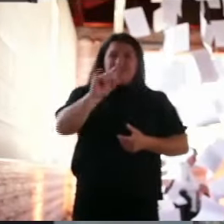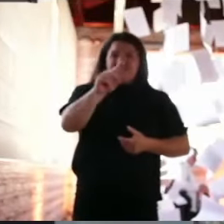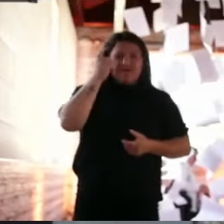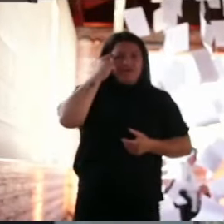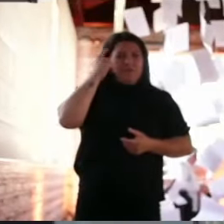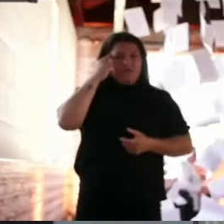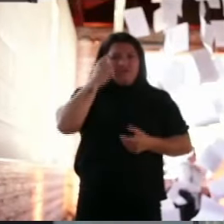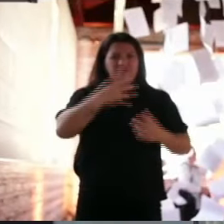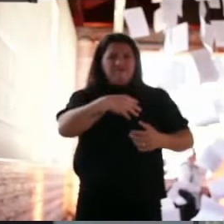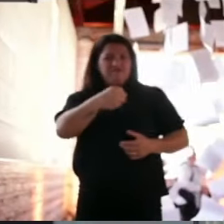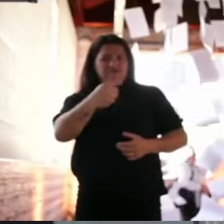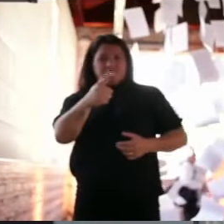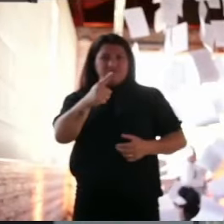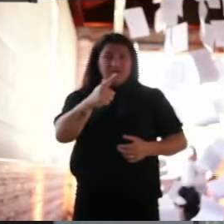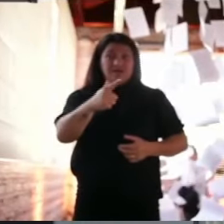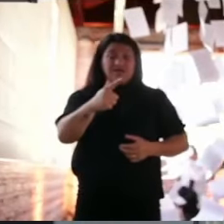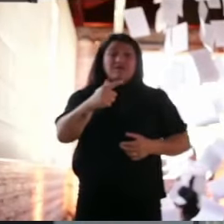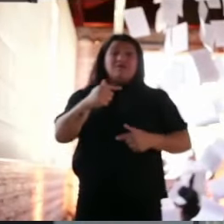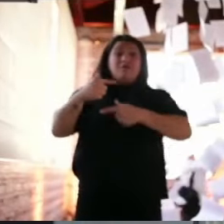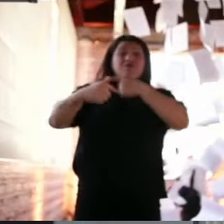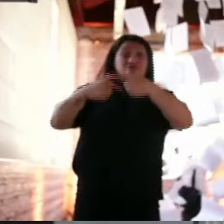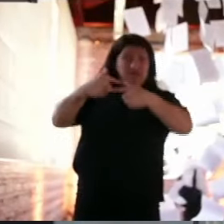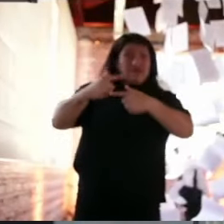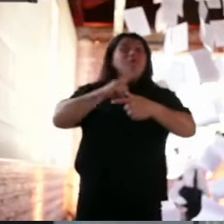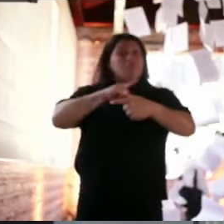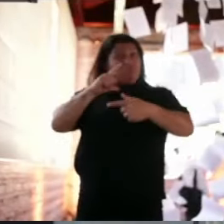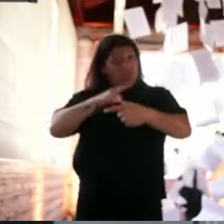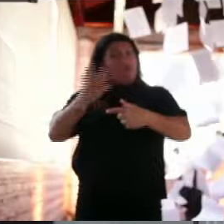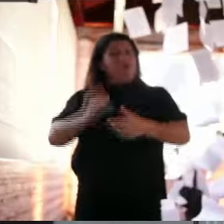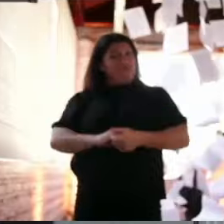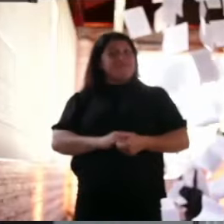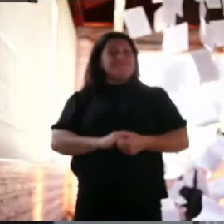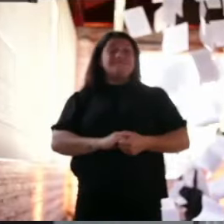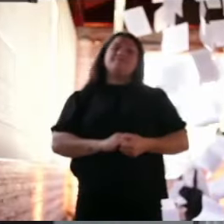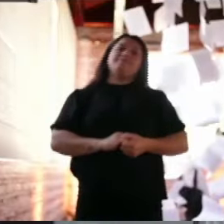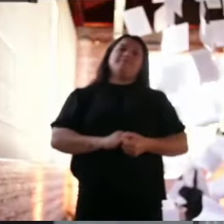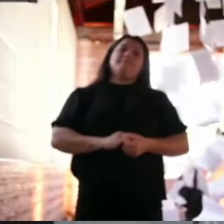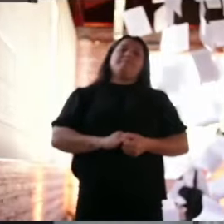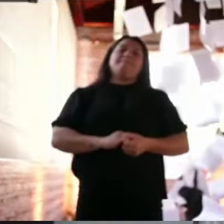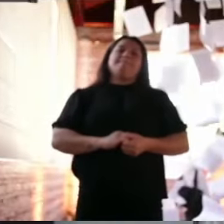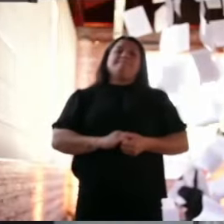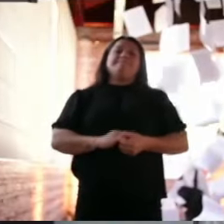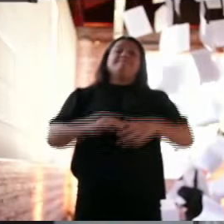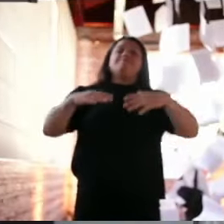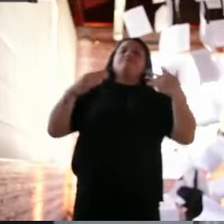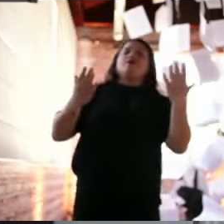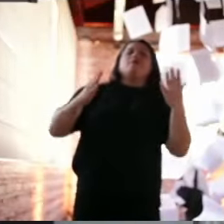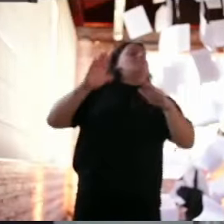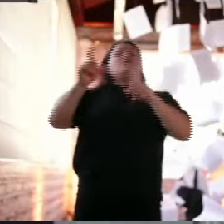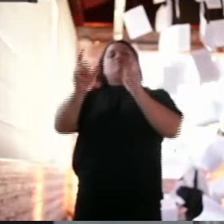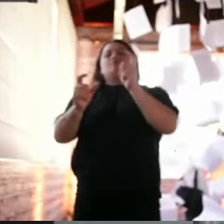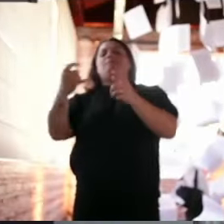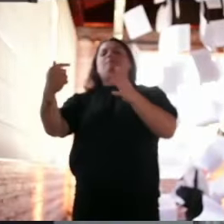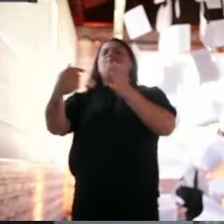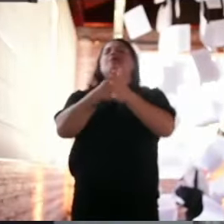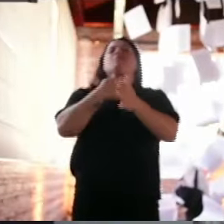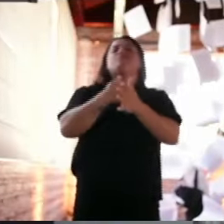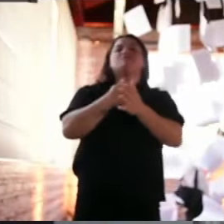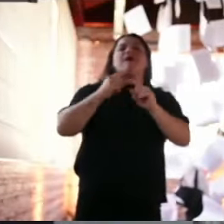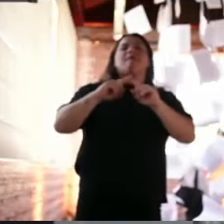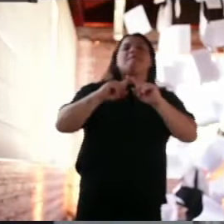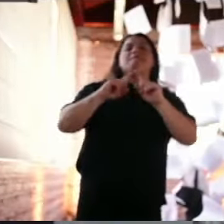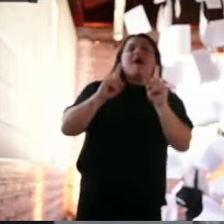nunca terá né ela a nova geração vem nos render né aí as pessoas me perguntam assim não mas não tem